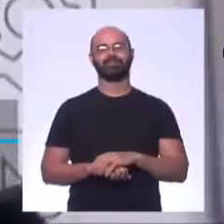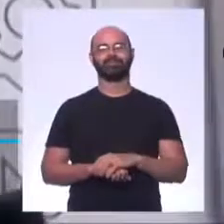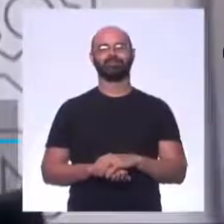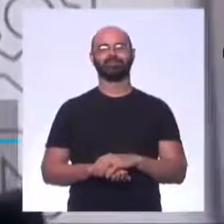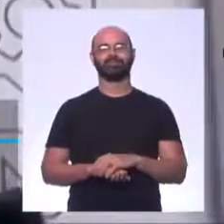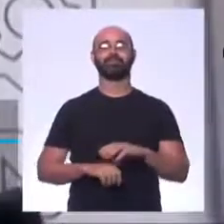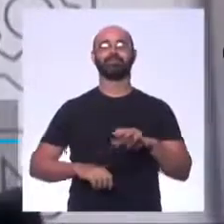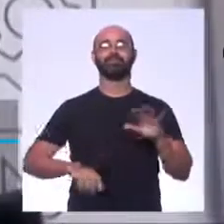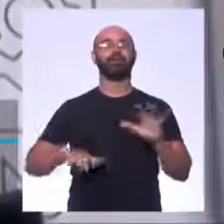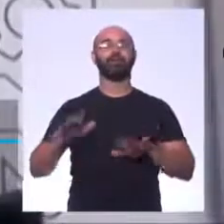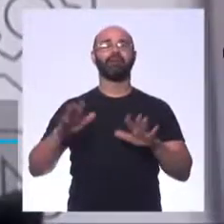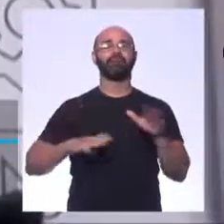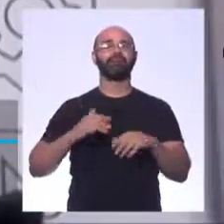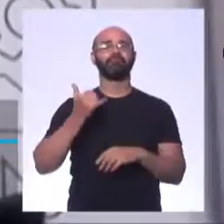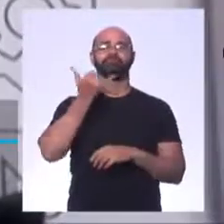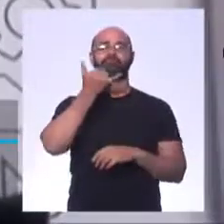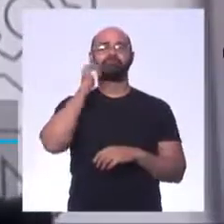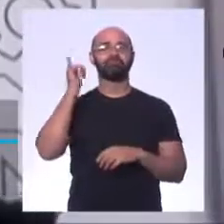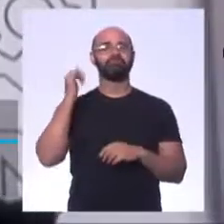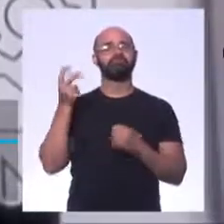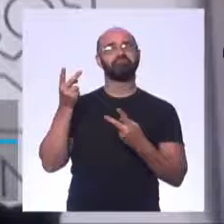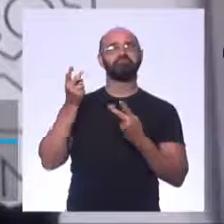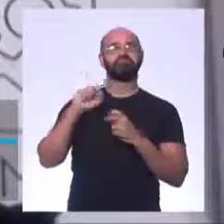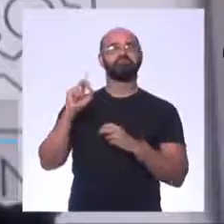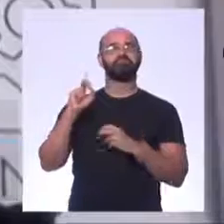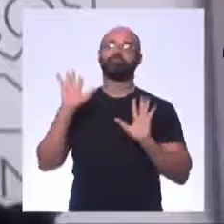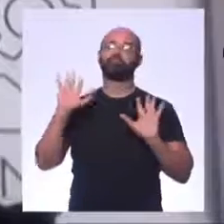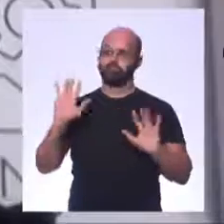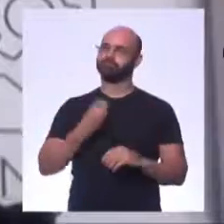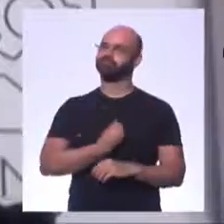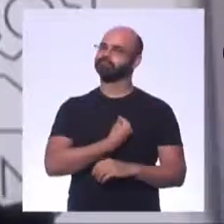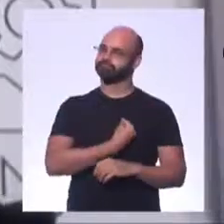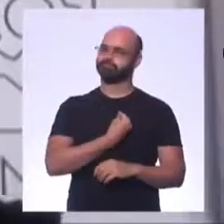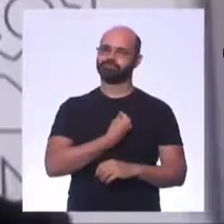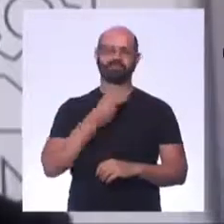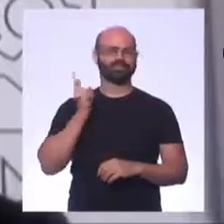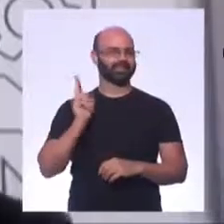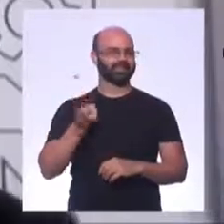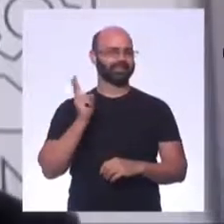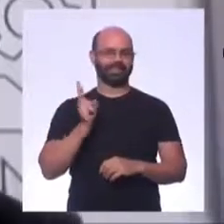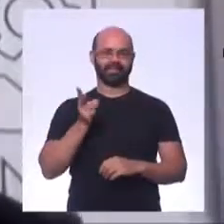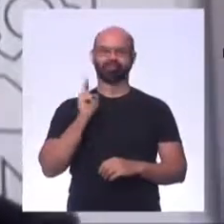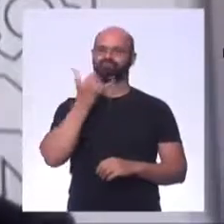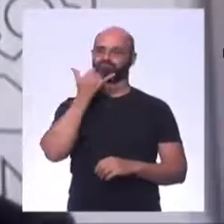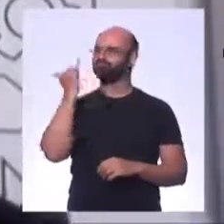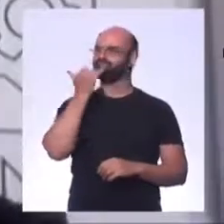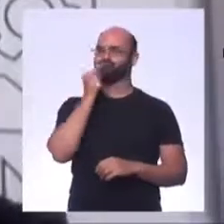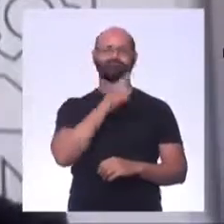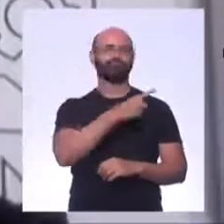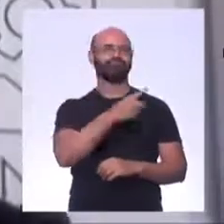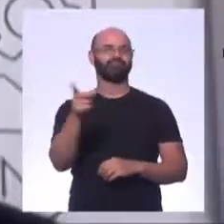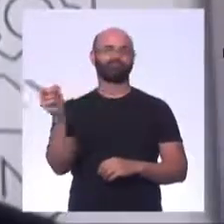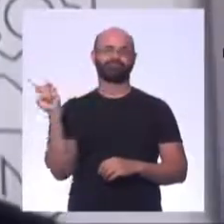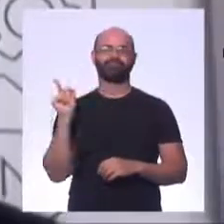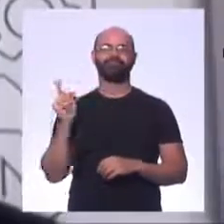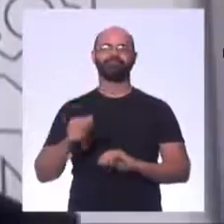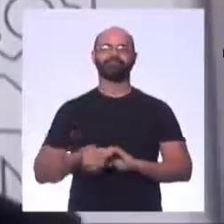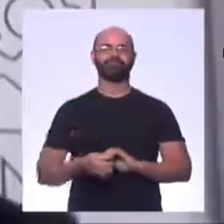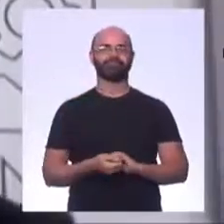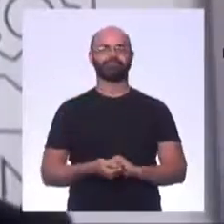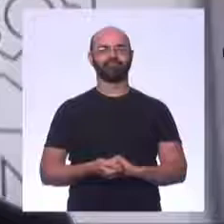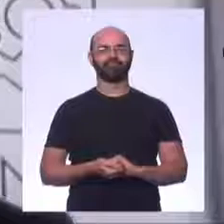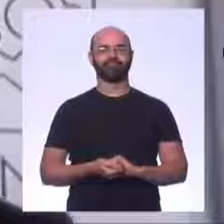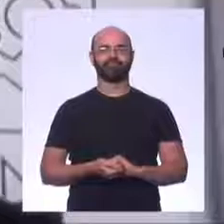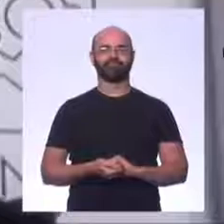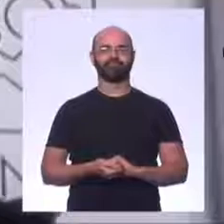da presença da energia elétrica, mas ela está aí o tempo todo. E é preciso lembrar de que